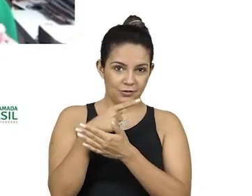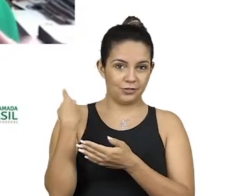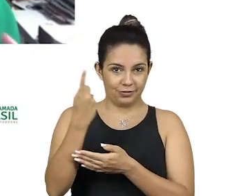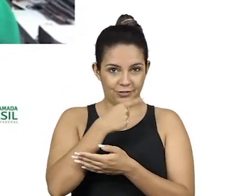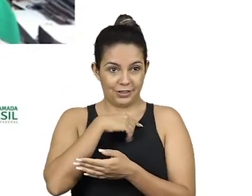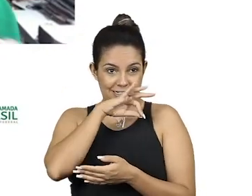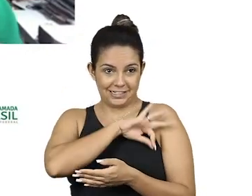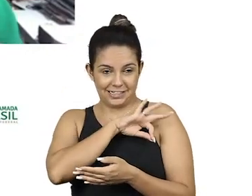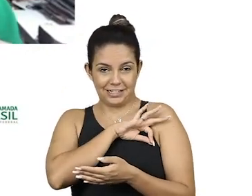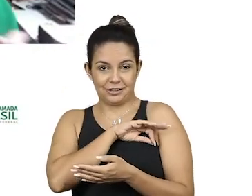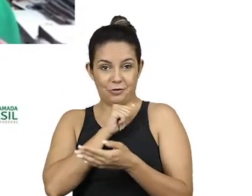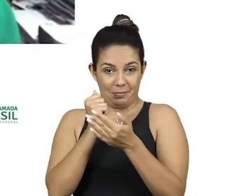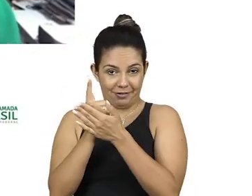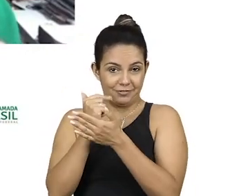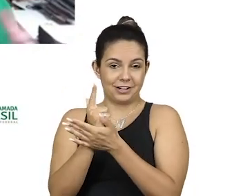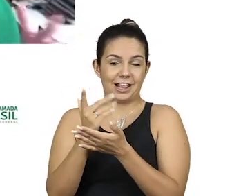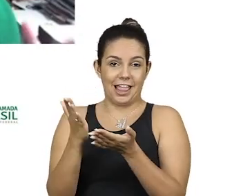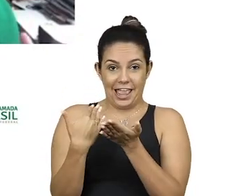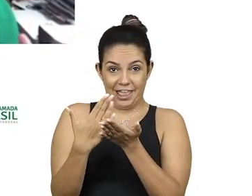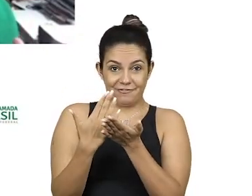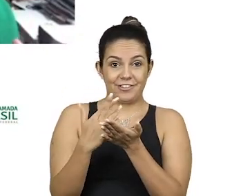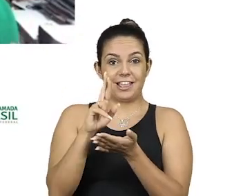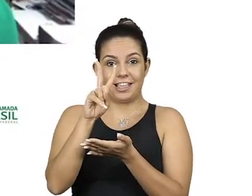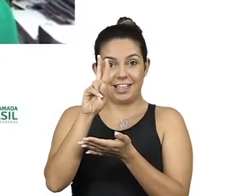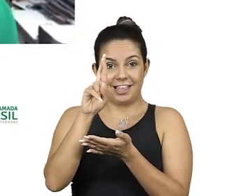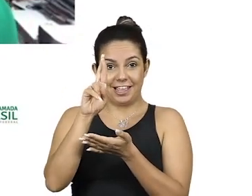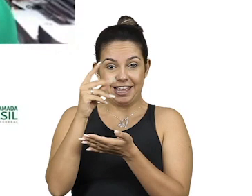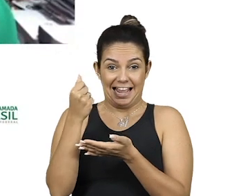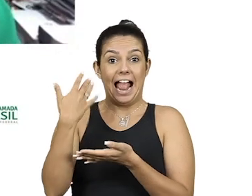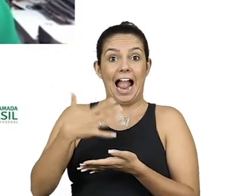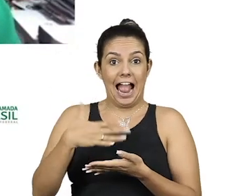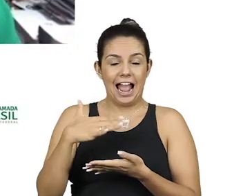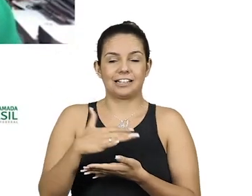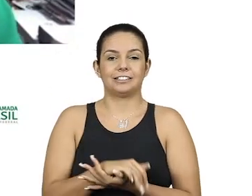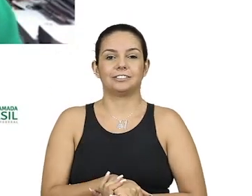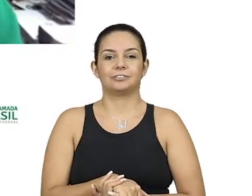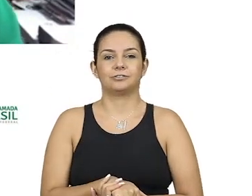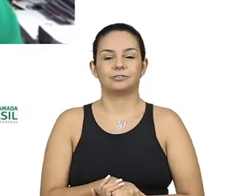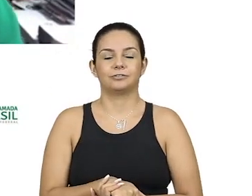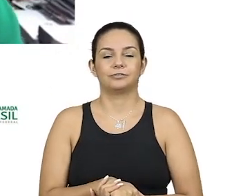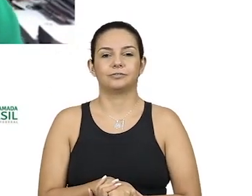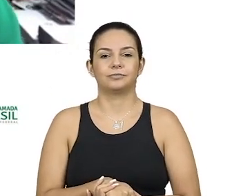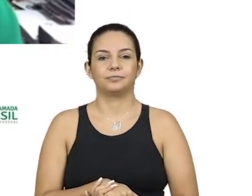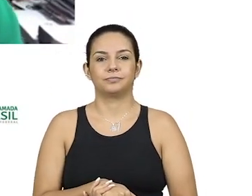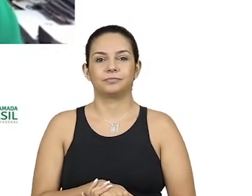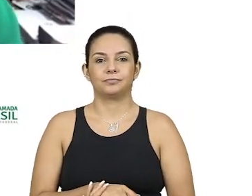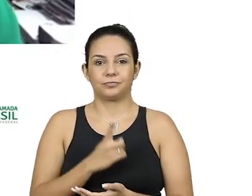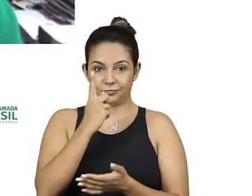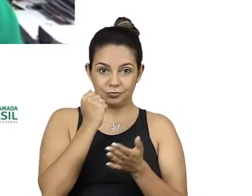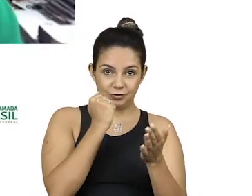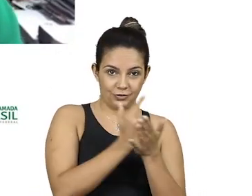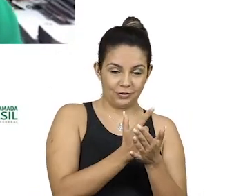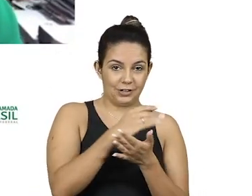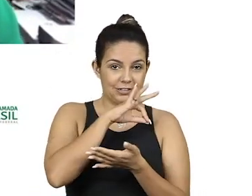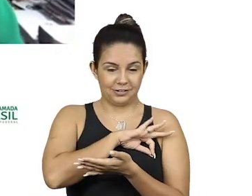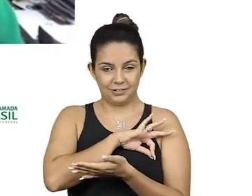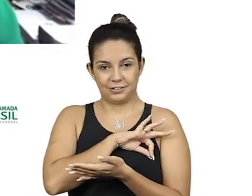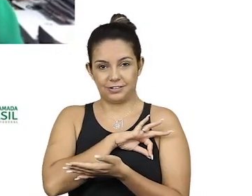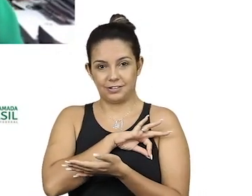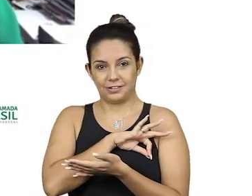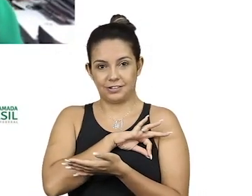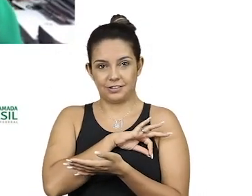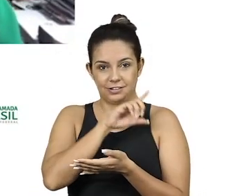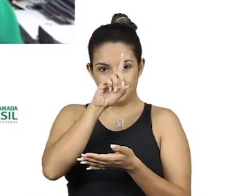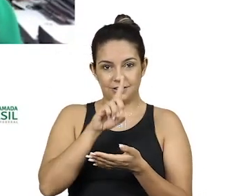nossas mesadas a revista que era cara. Então, quando um comprava com a mesada,